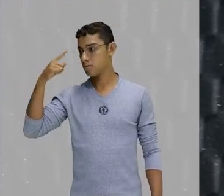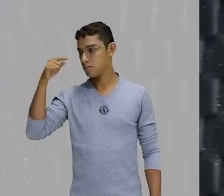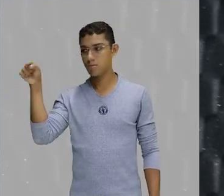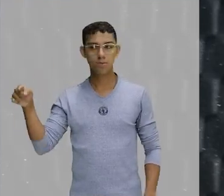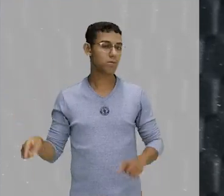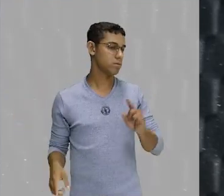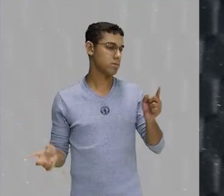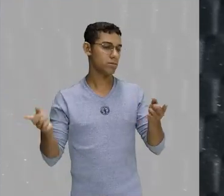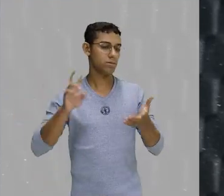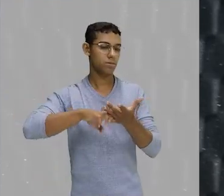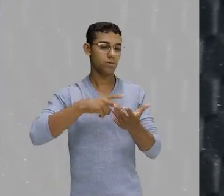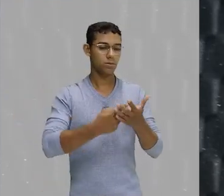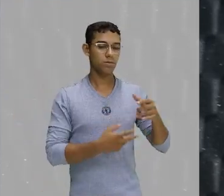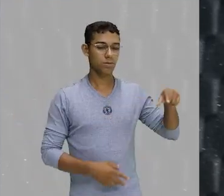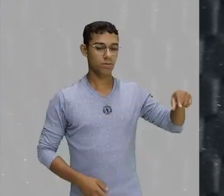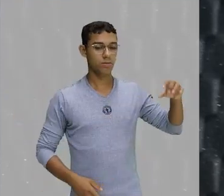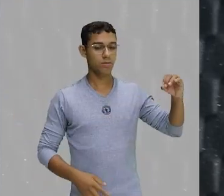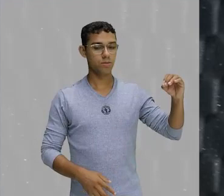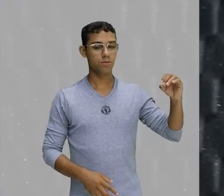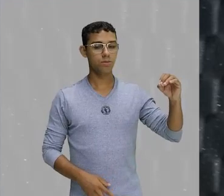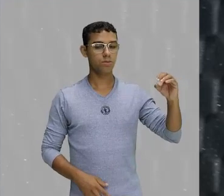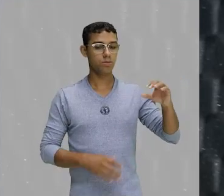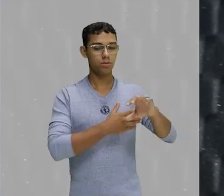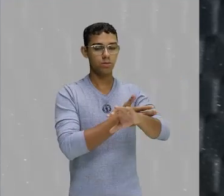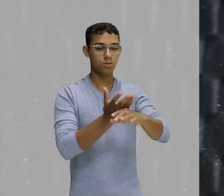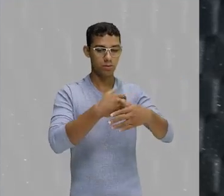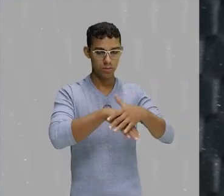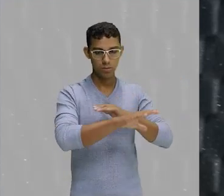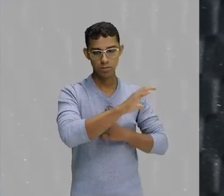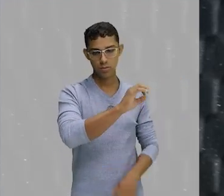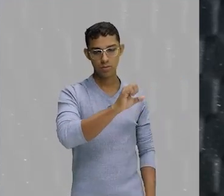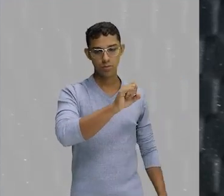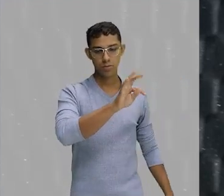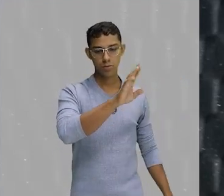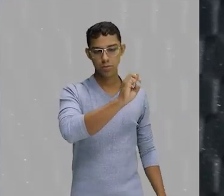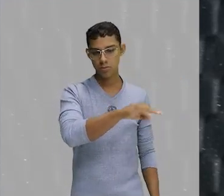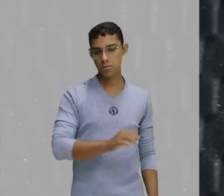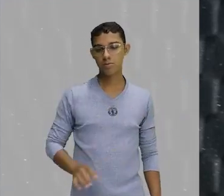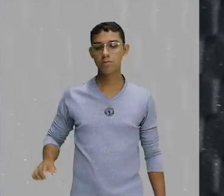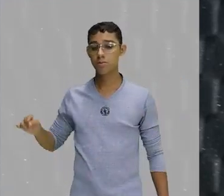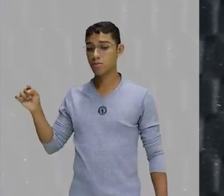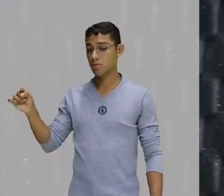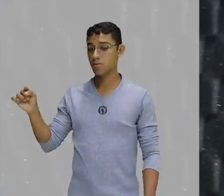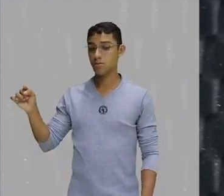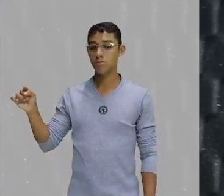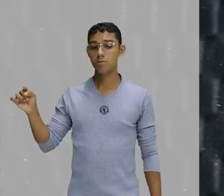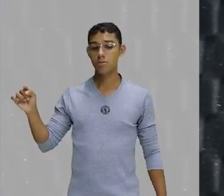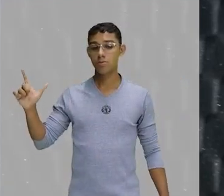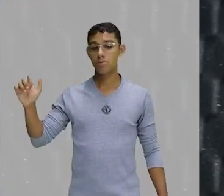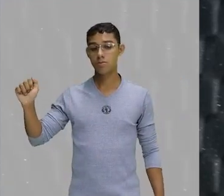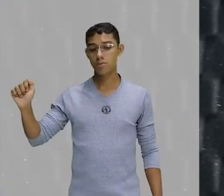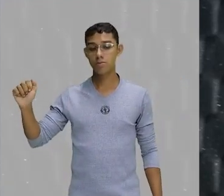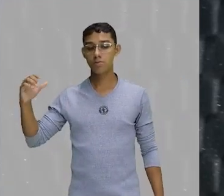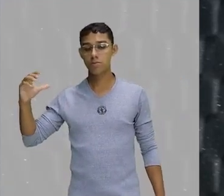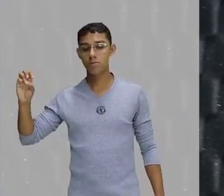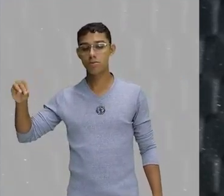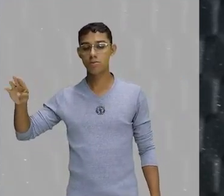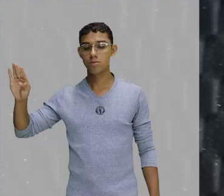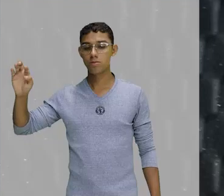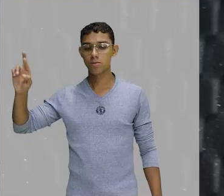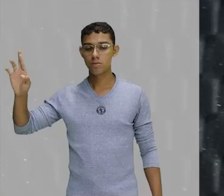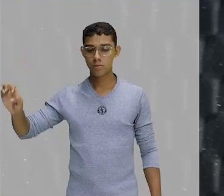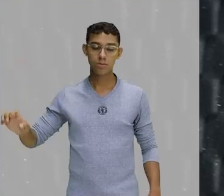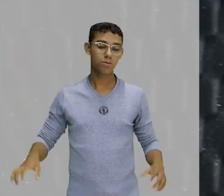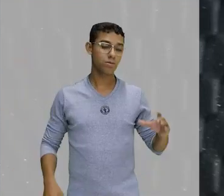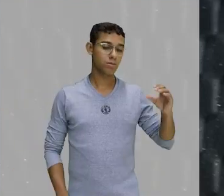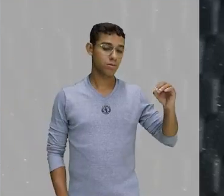o costume. Eu tenho la cumbre, que é o cume, tá? Para quem não sabe, cume da montanha, o pico da